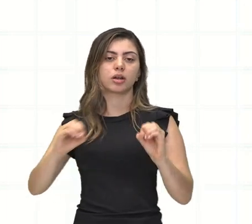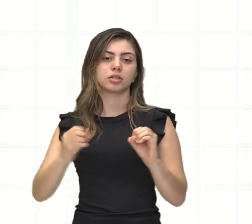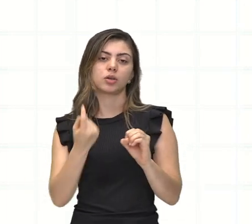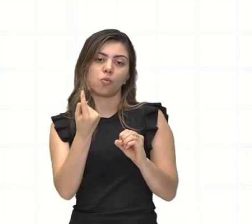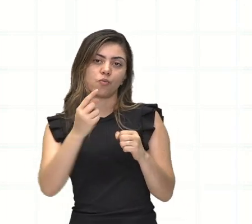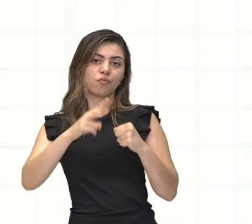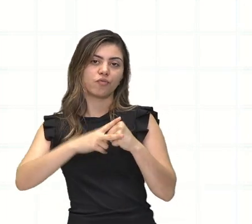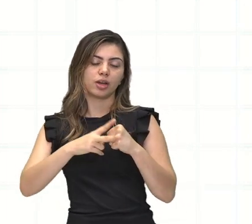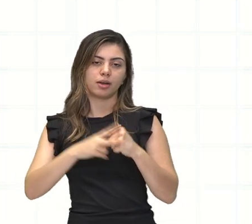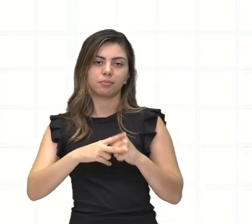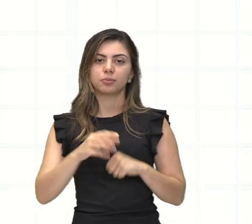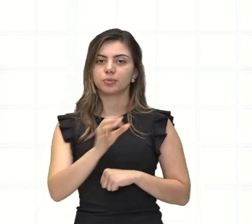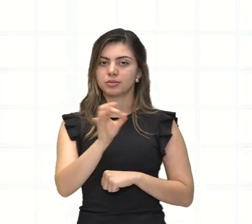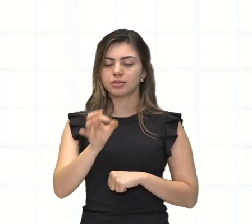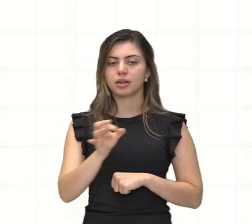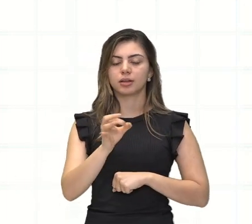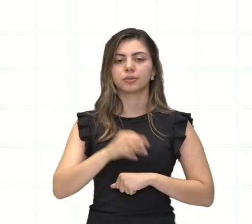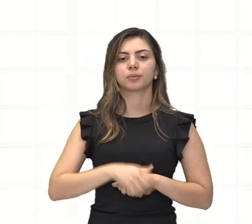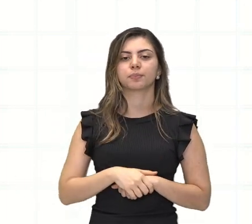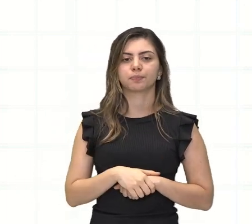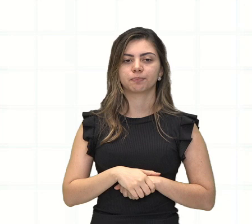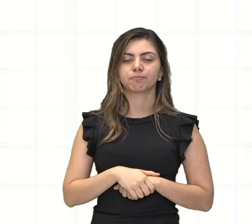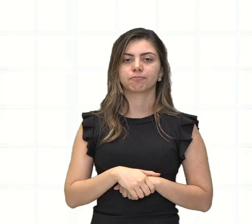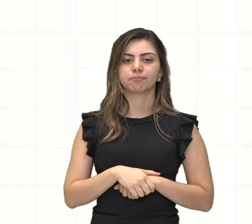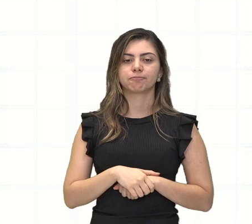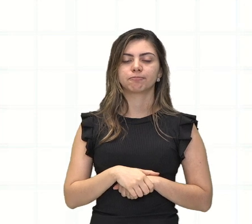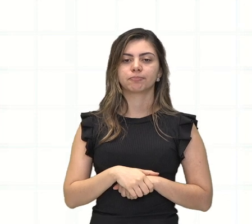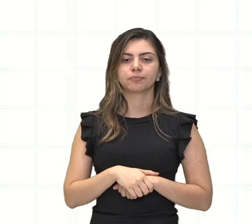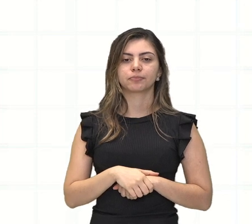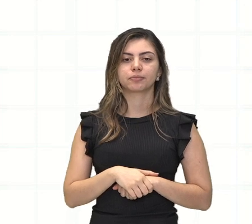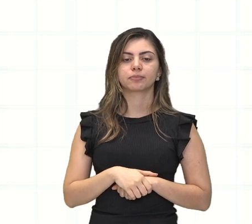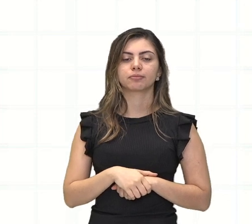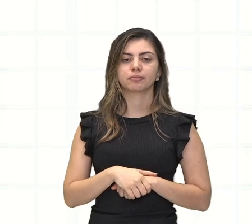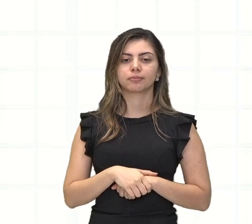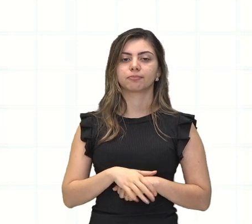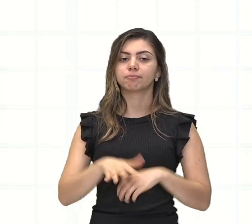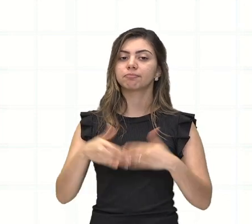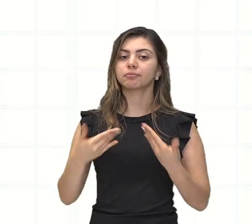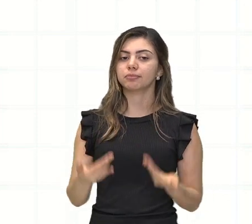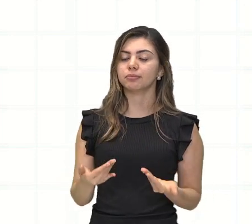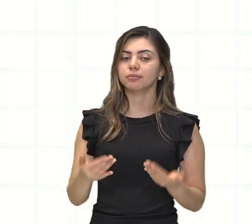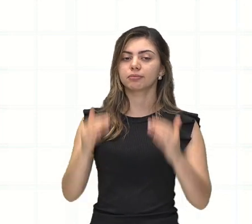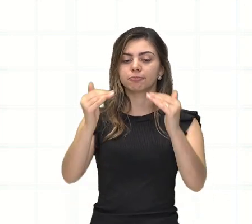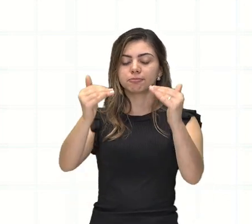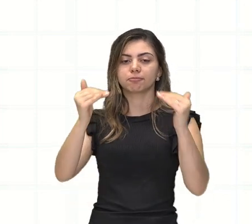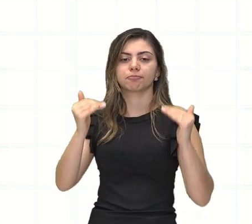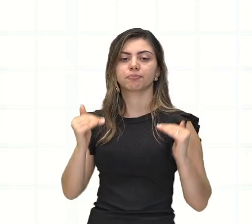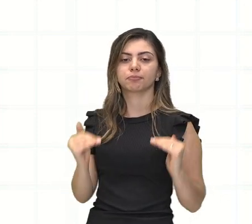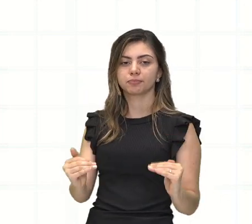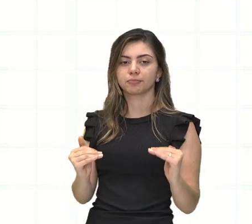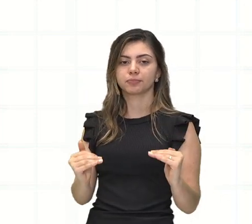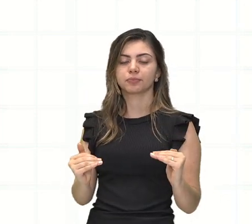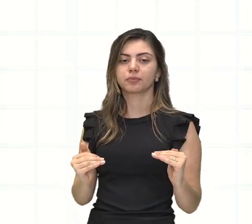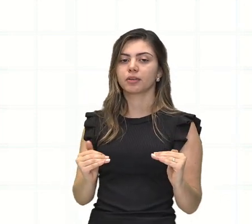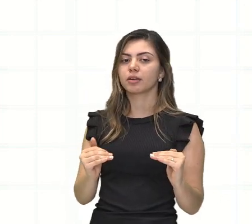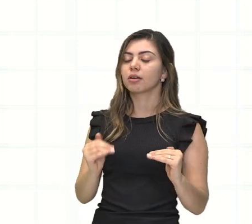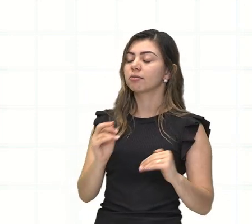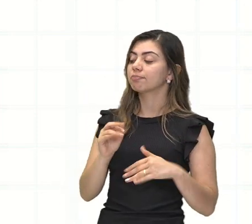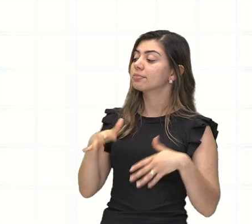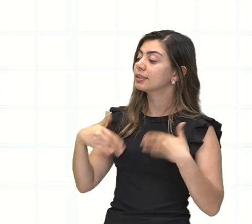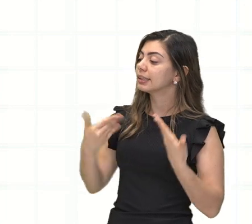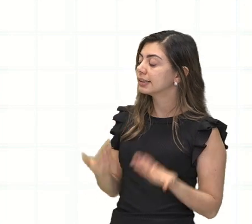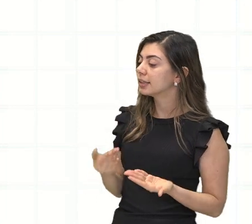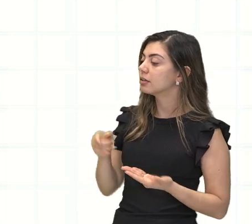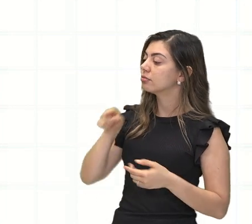Sim, exatamente. Isso mesmo. E nós temos aqui, bom, cada vez que